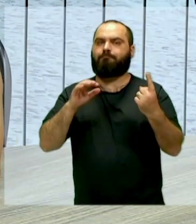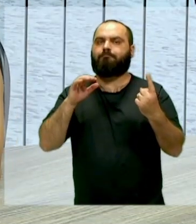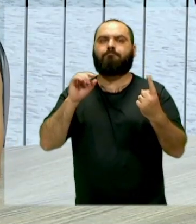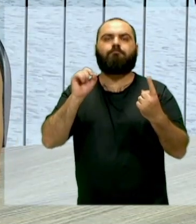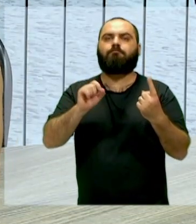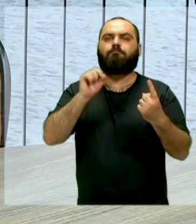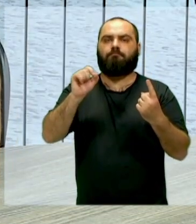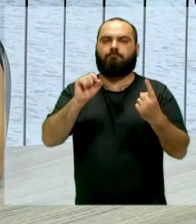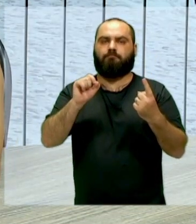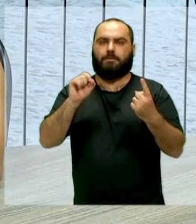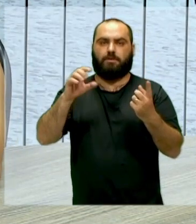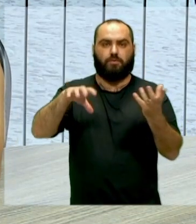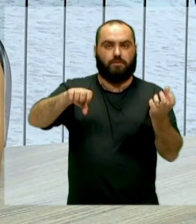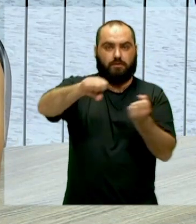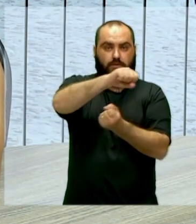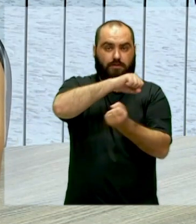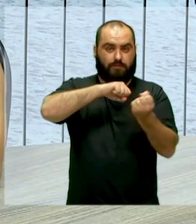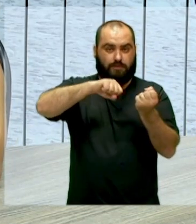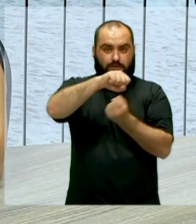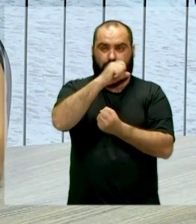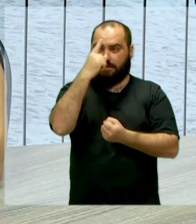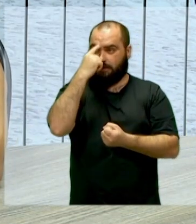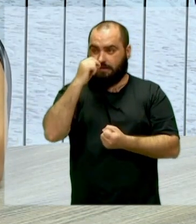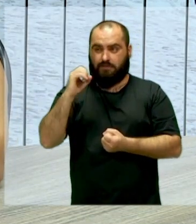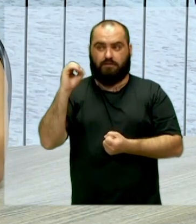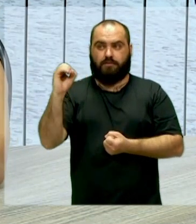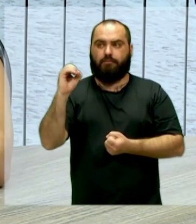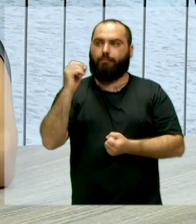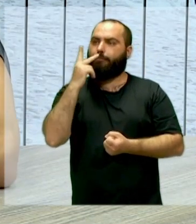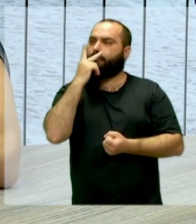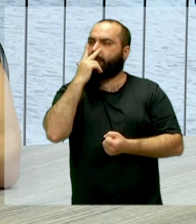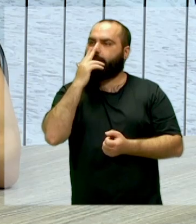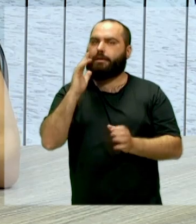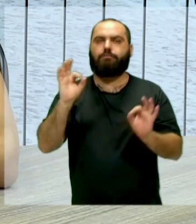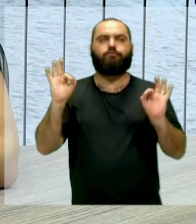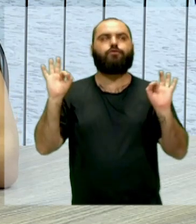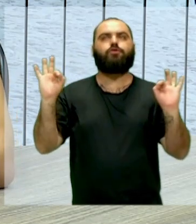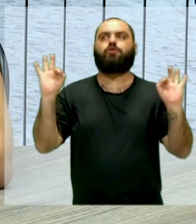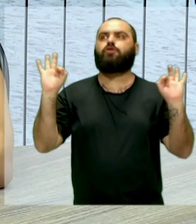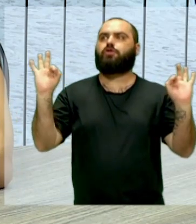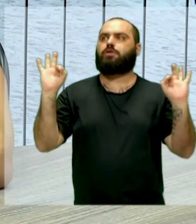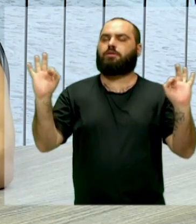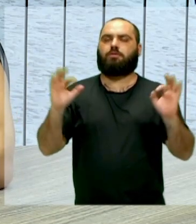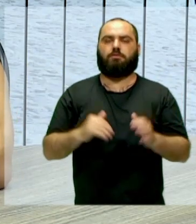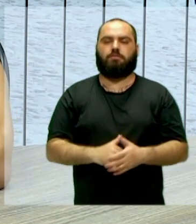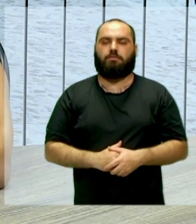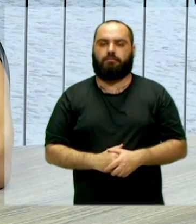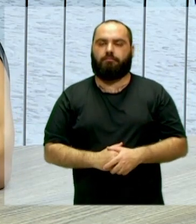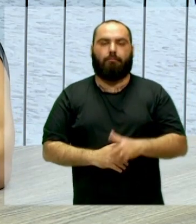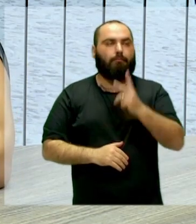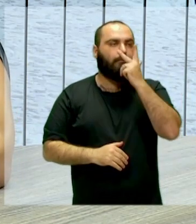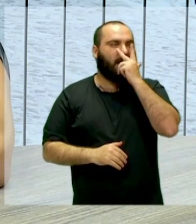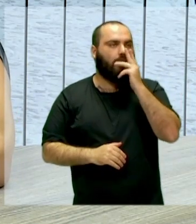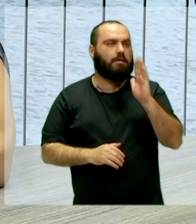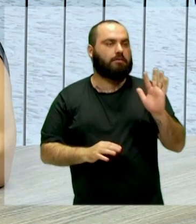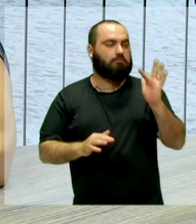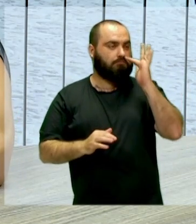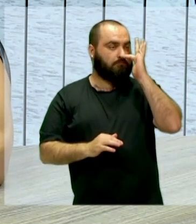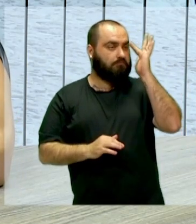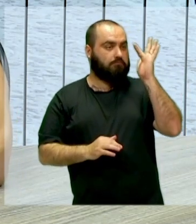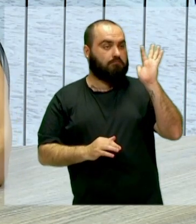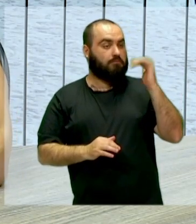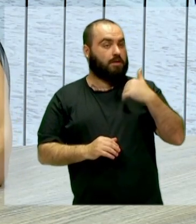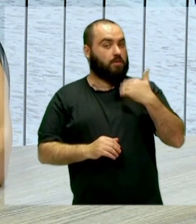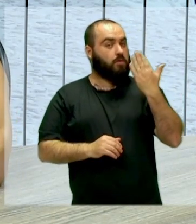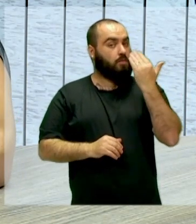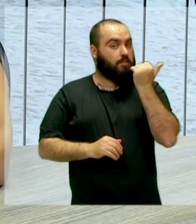metiz a sustentabilidade e o Lixo Zero né porque às vezes fica muito distante esse discurso das pessoas de que ah para eu